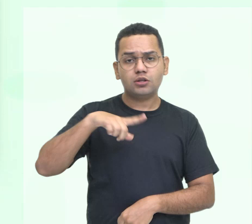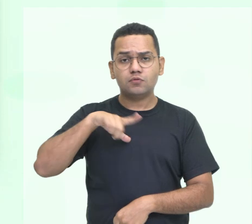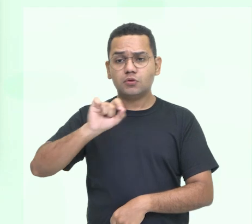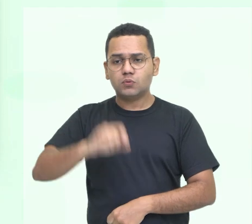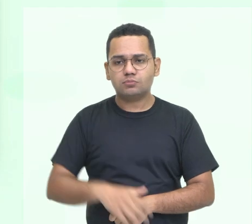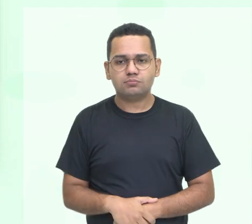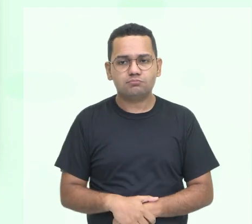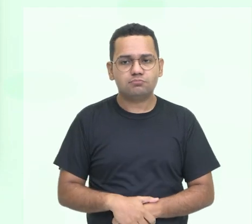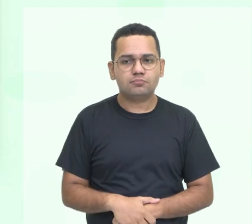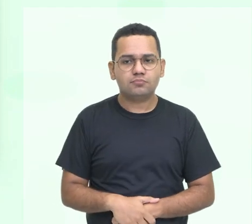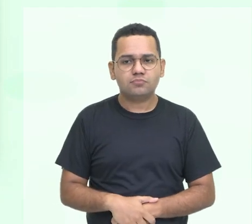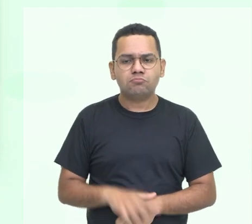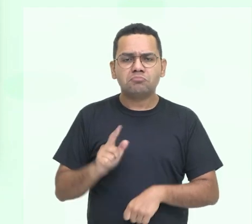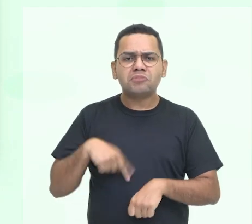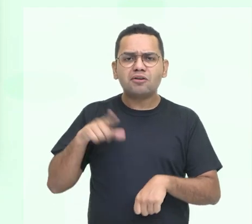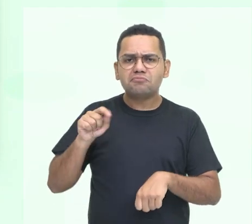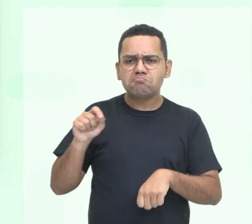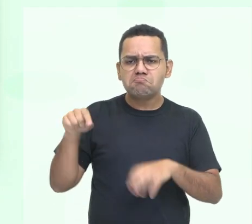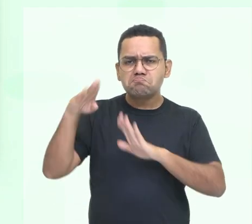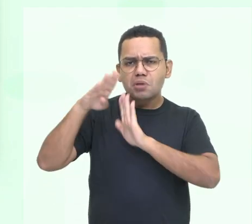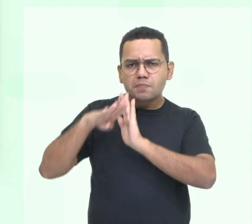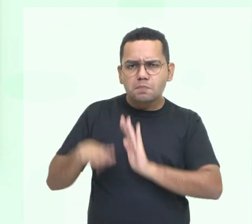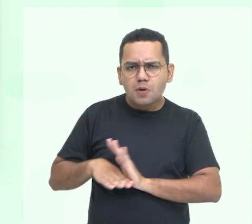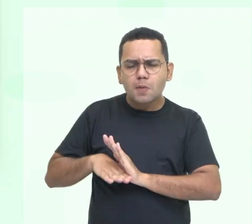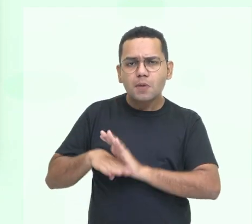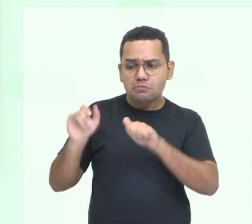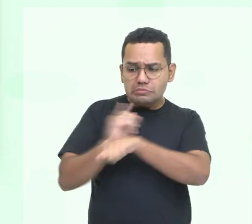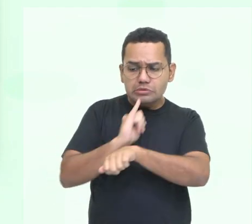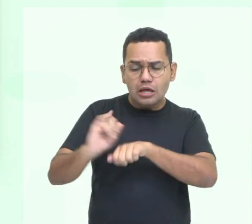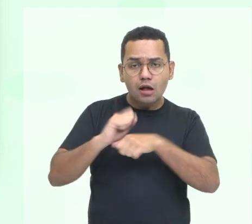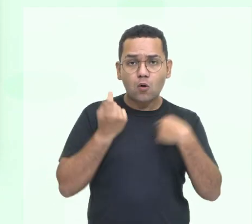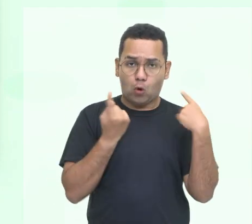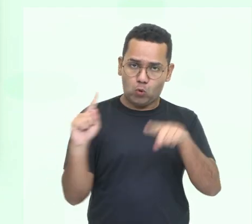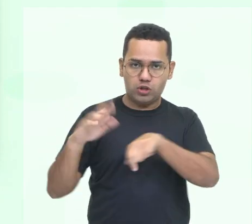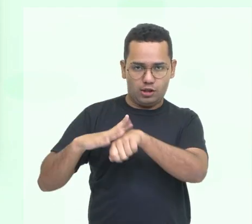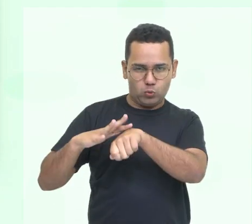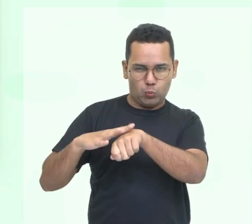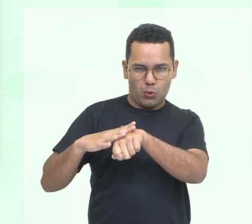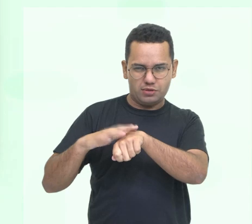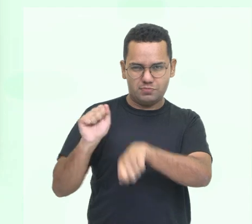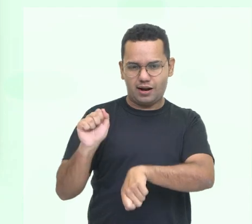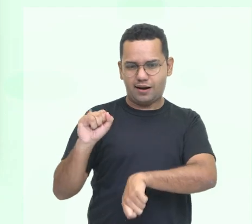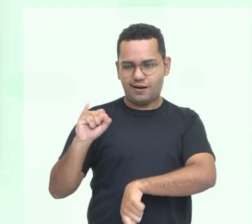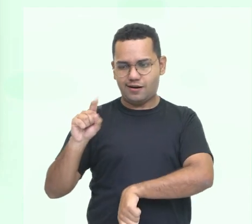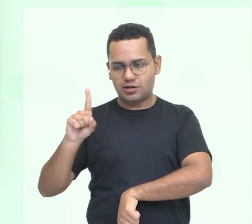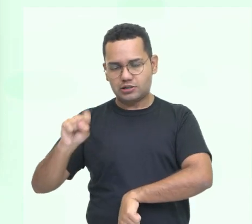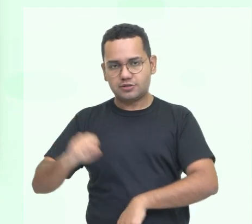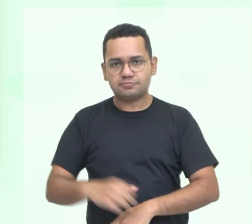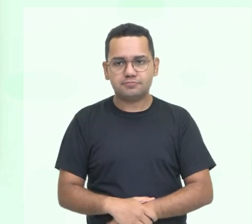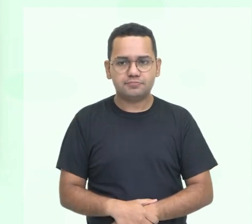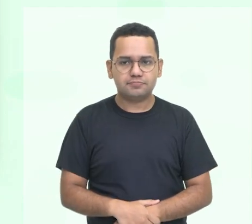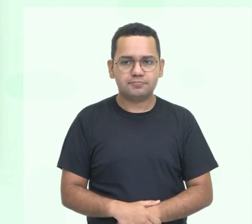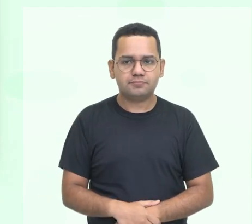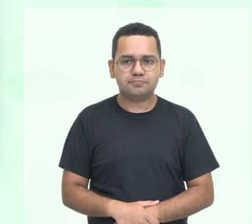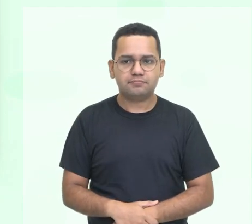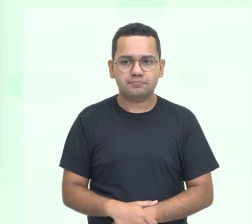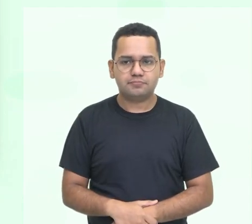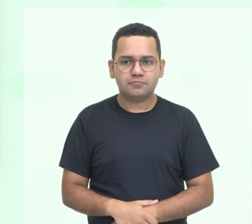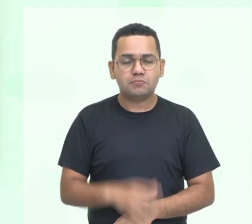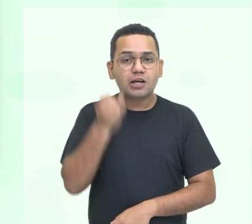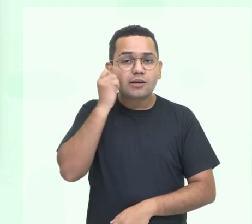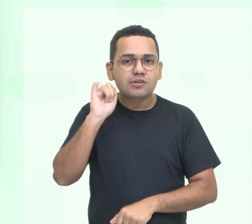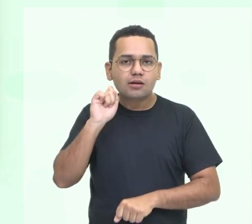de combate. Na verdade, você vai ter uma crise, né, para tentar combater, né, justamente um